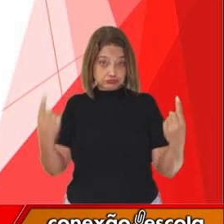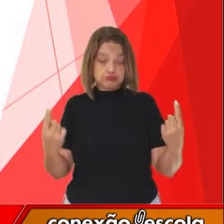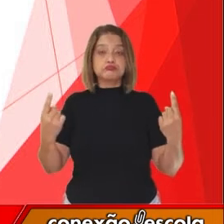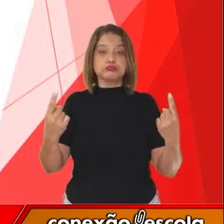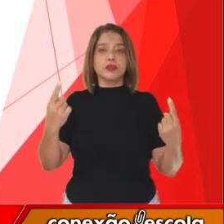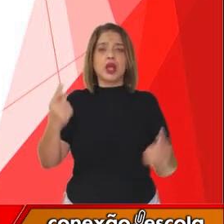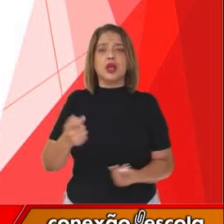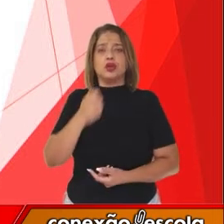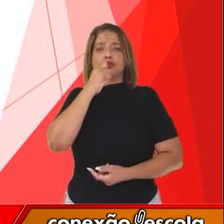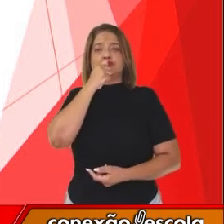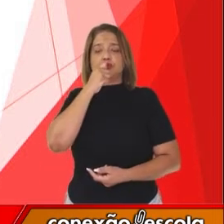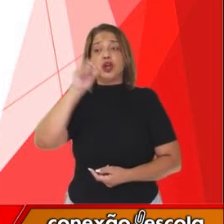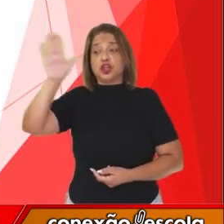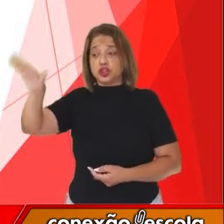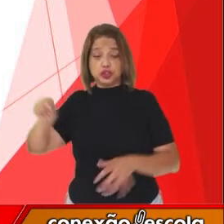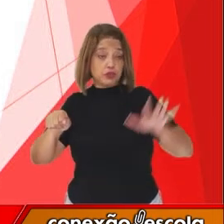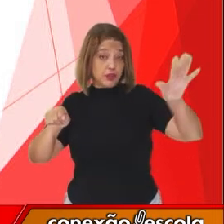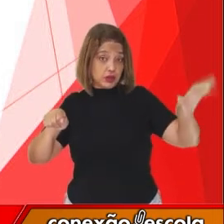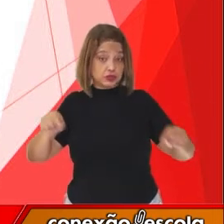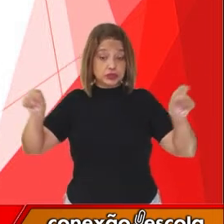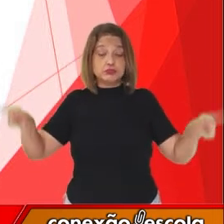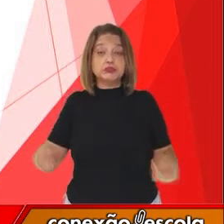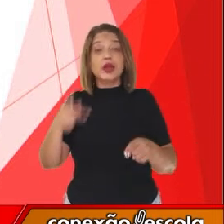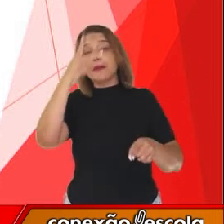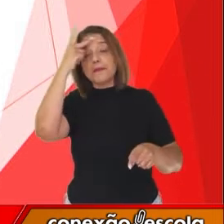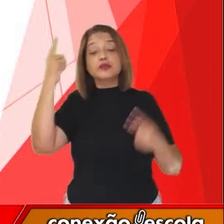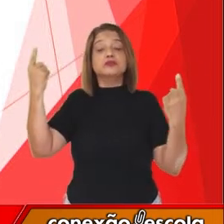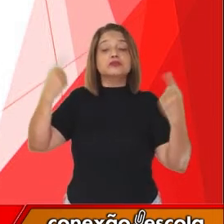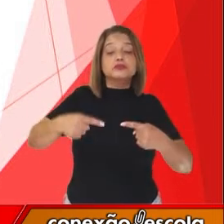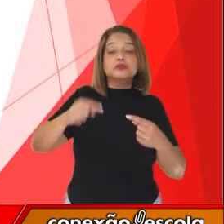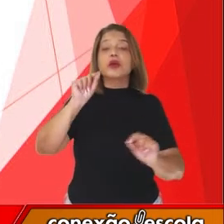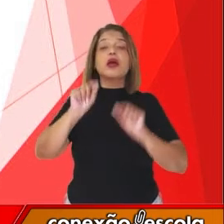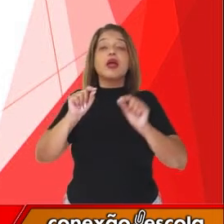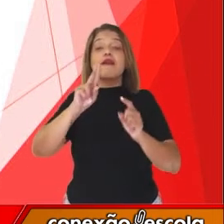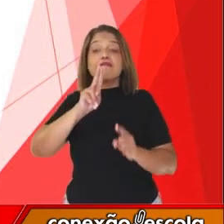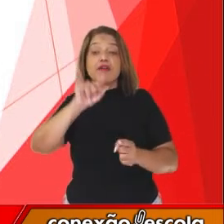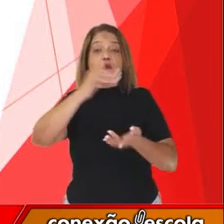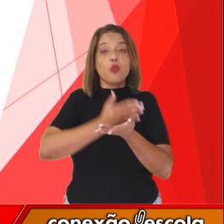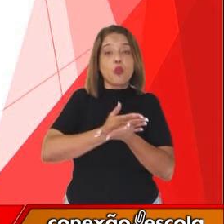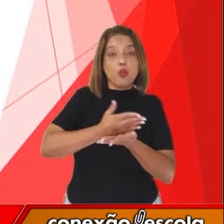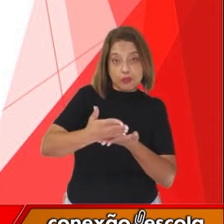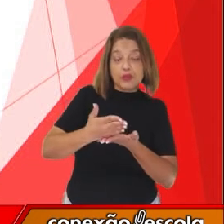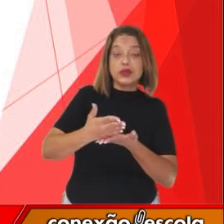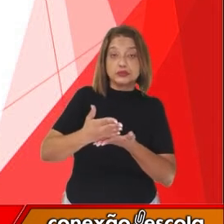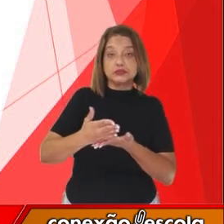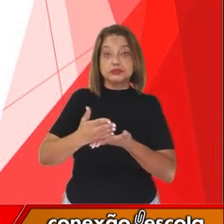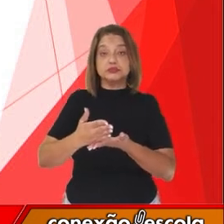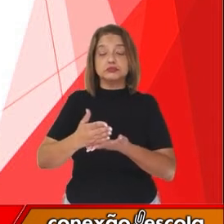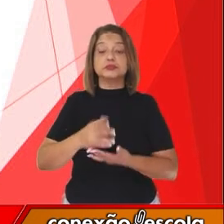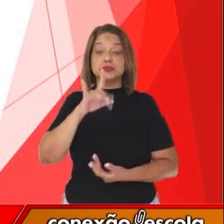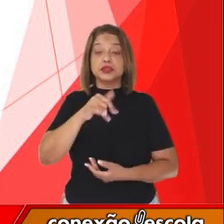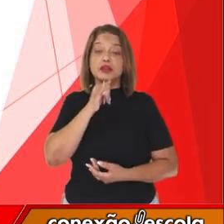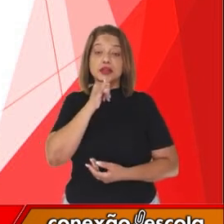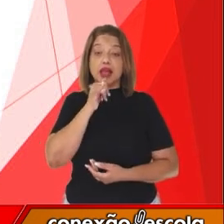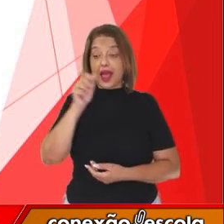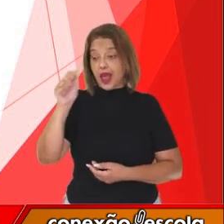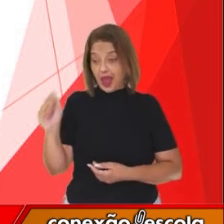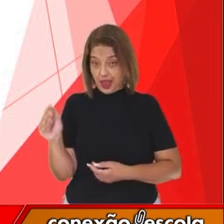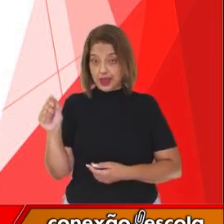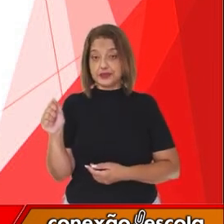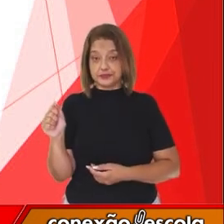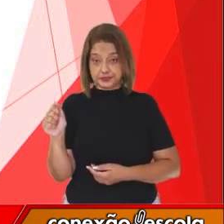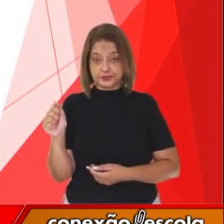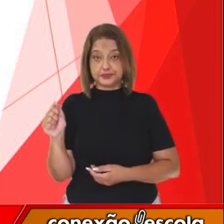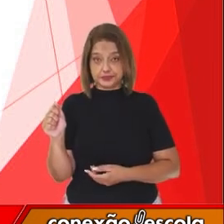os dois jogadores junto à rede para fazer um sorteio de quem daria o saque inicial. E o jogador da quadra A,